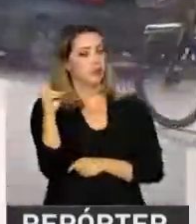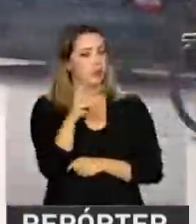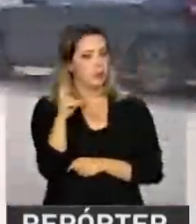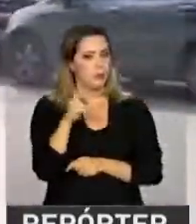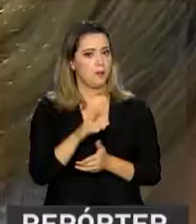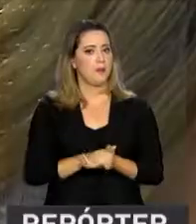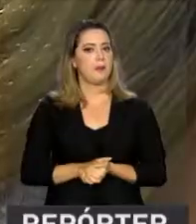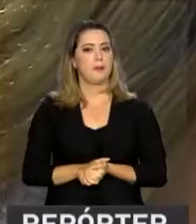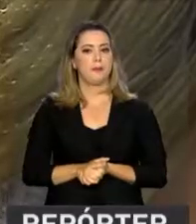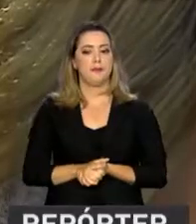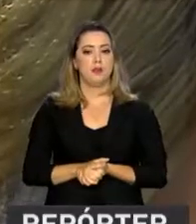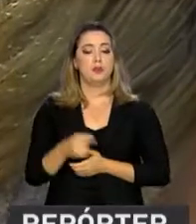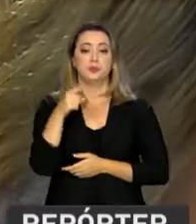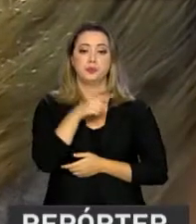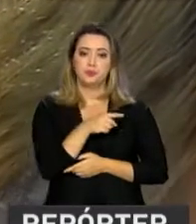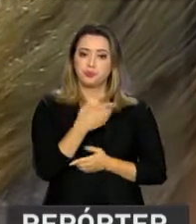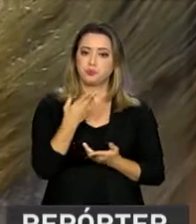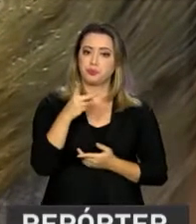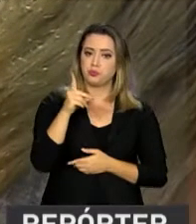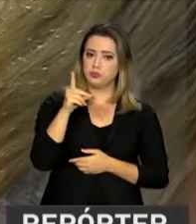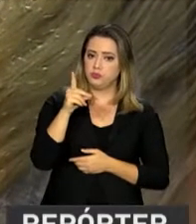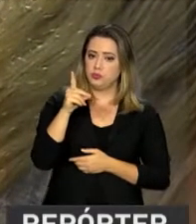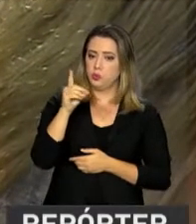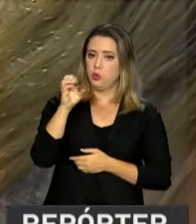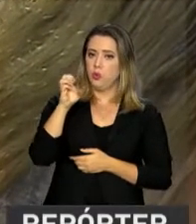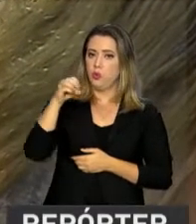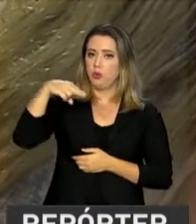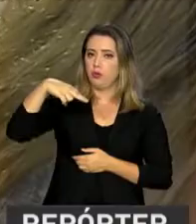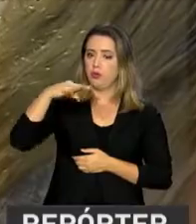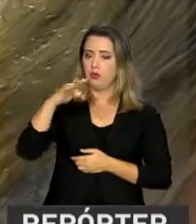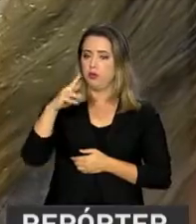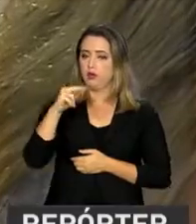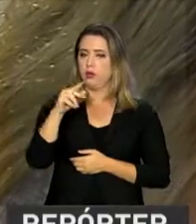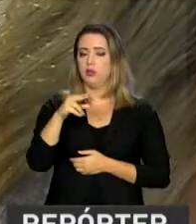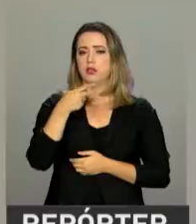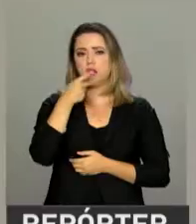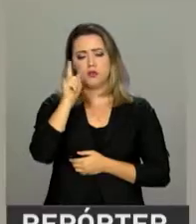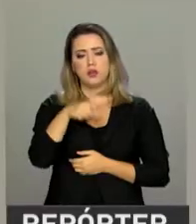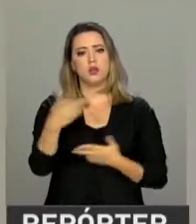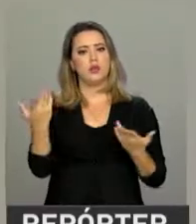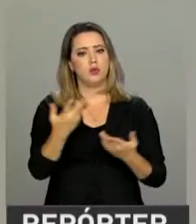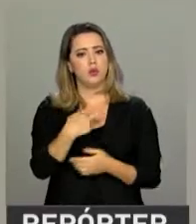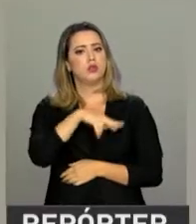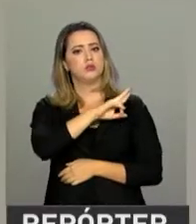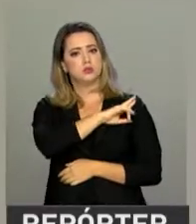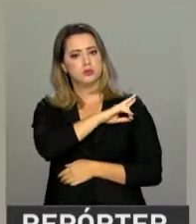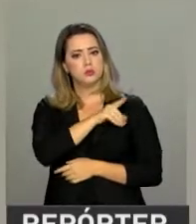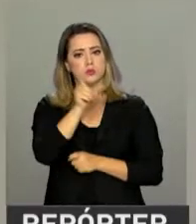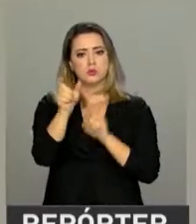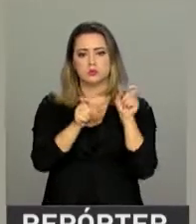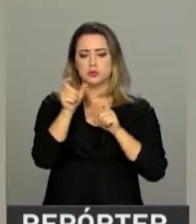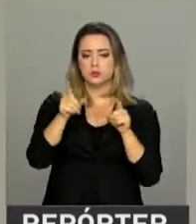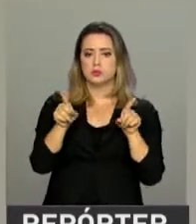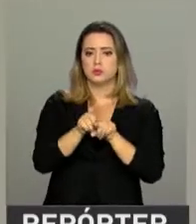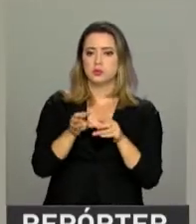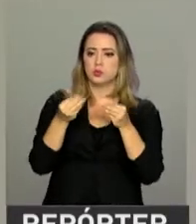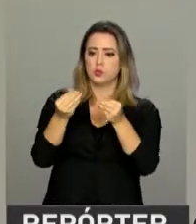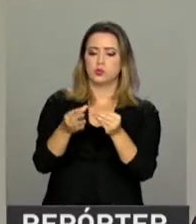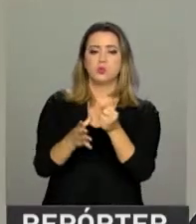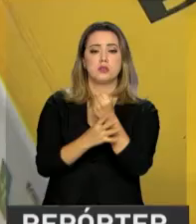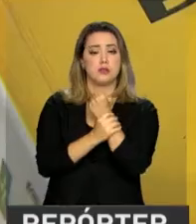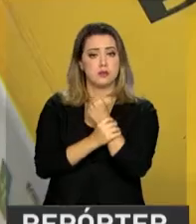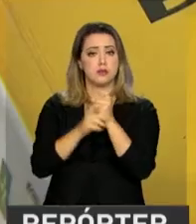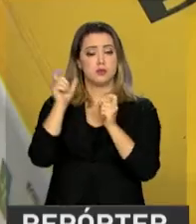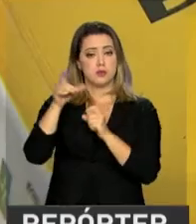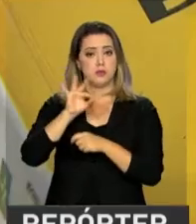centavos o departamento nacional de trânsito explica que a medida dá respaldo à atuação dos agentes de trânsito e tem o objetivo